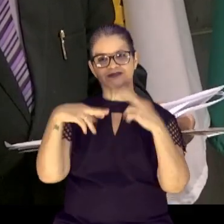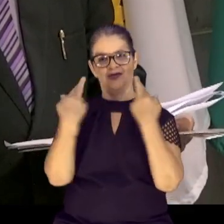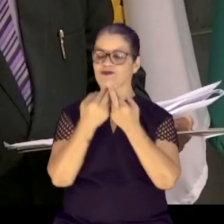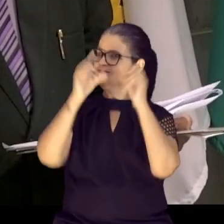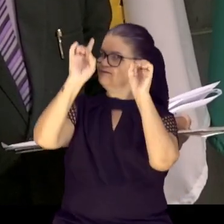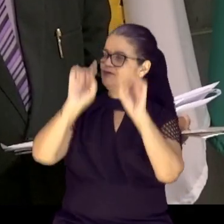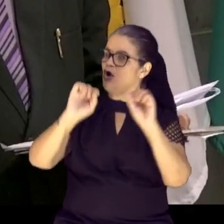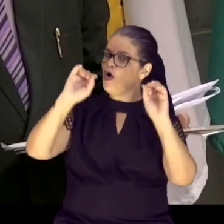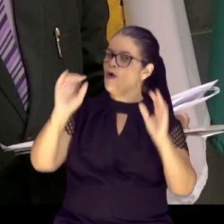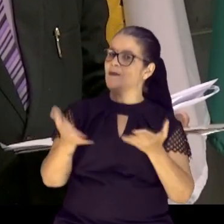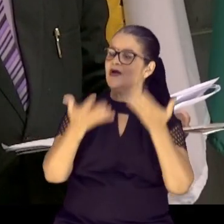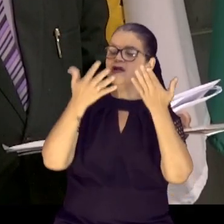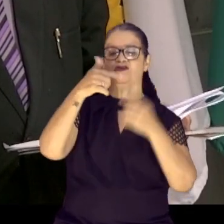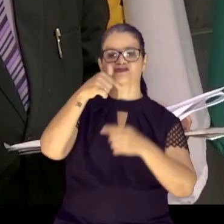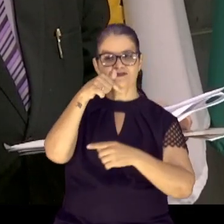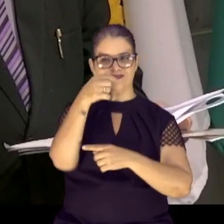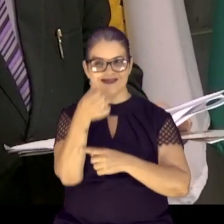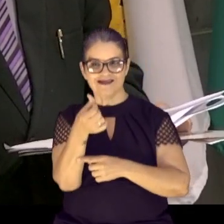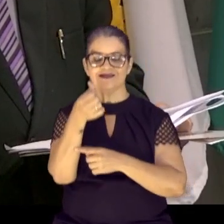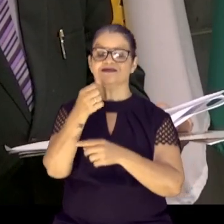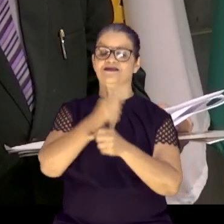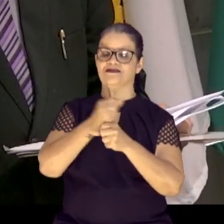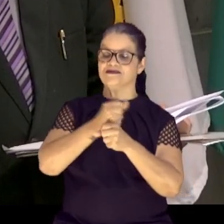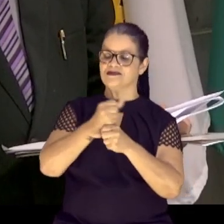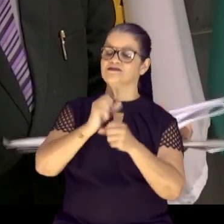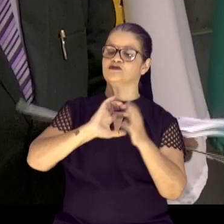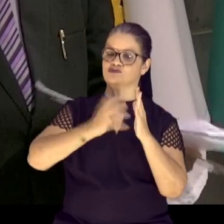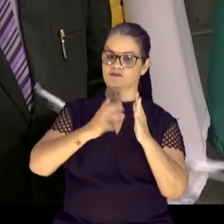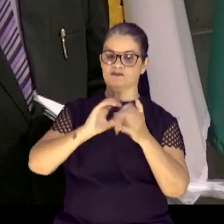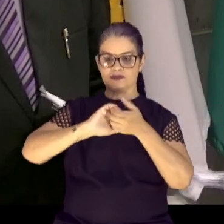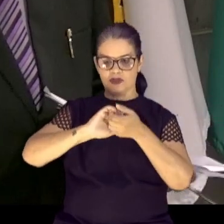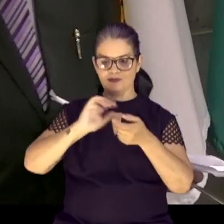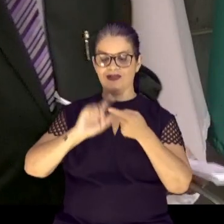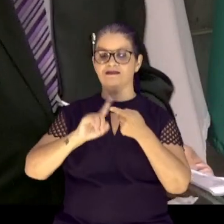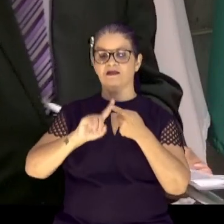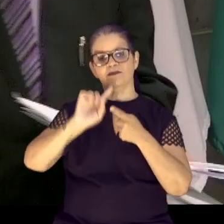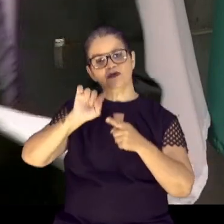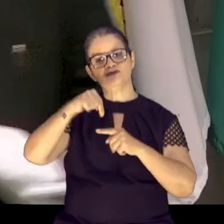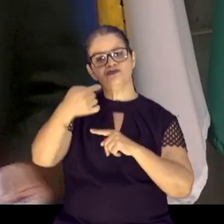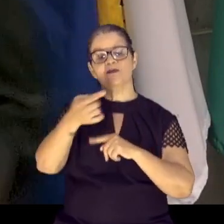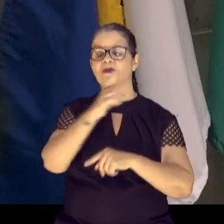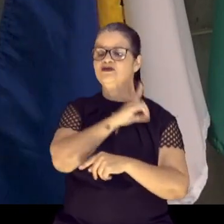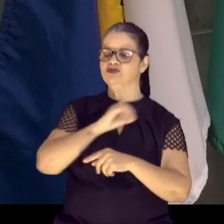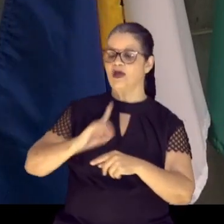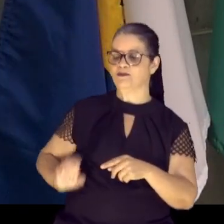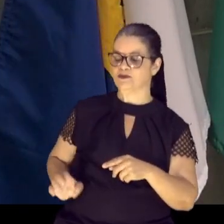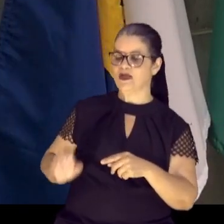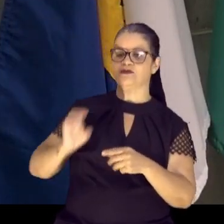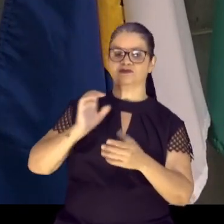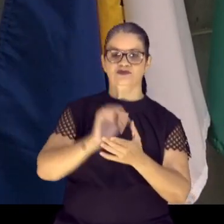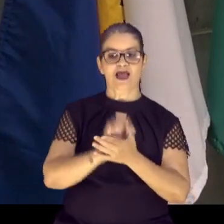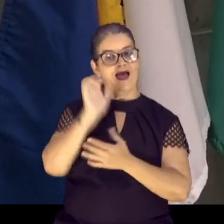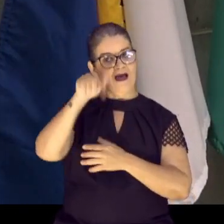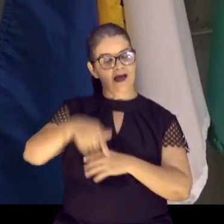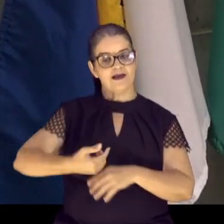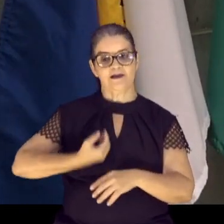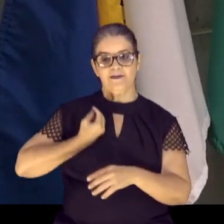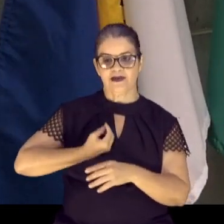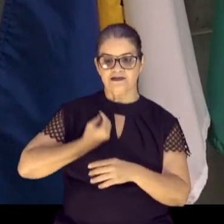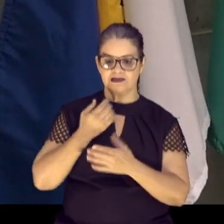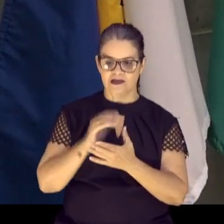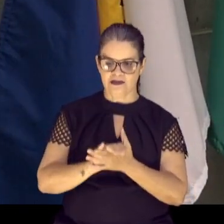em homenagem aos 76 anos do partido. Saudar também os demais deputados estaduais aqui